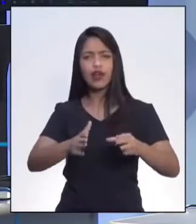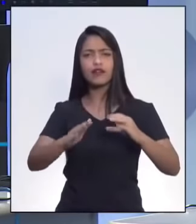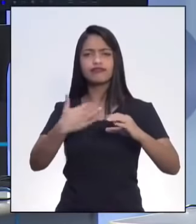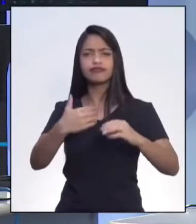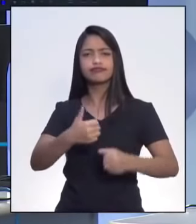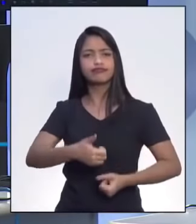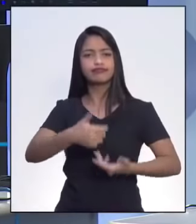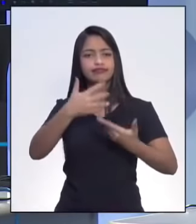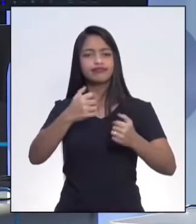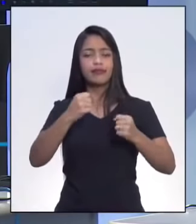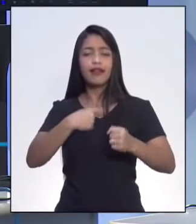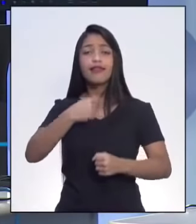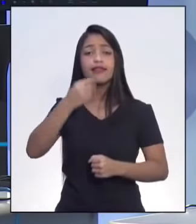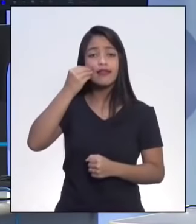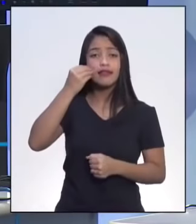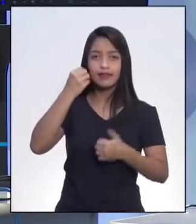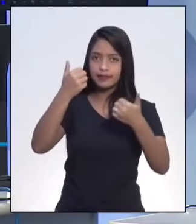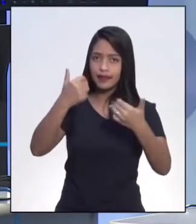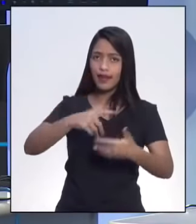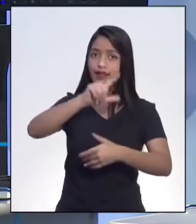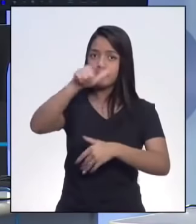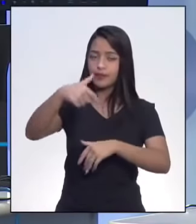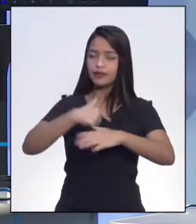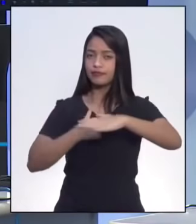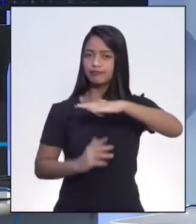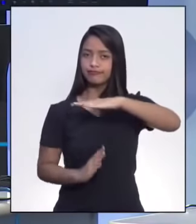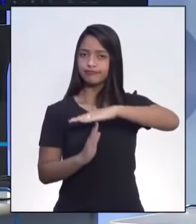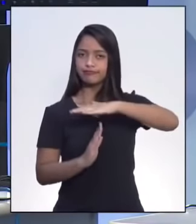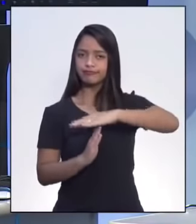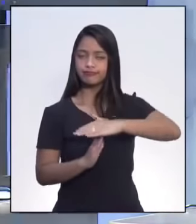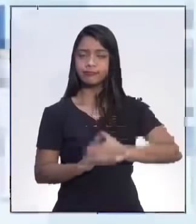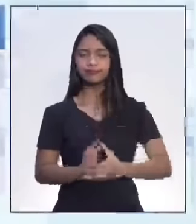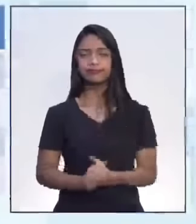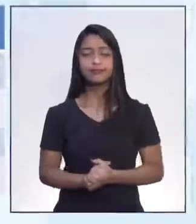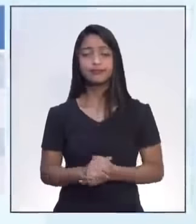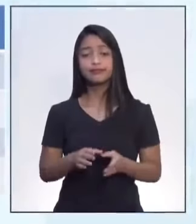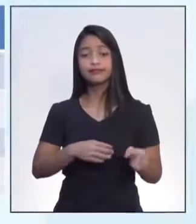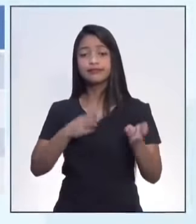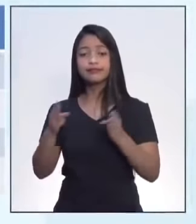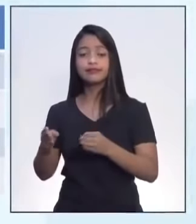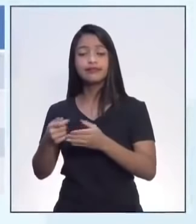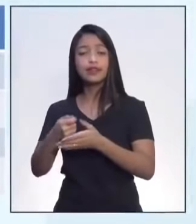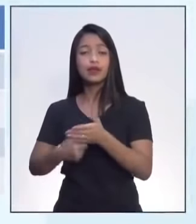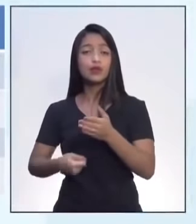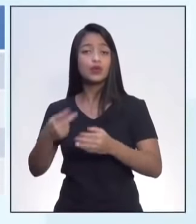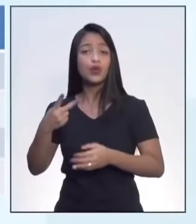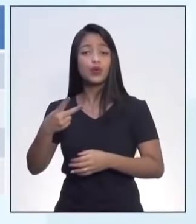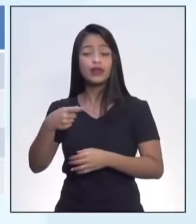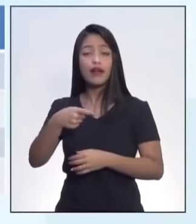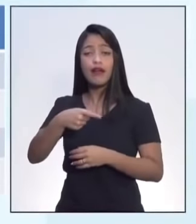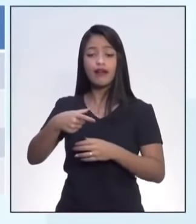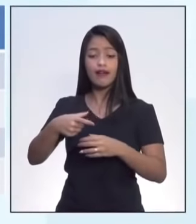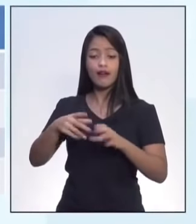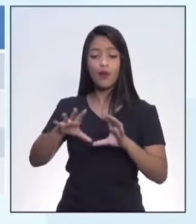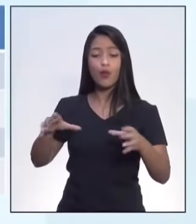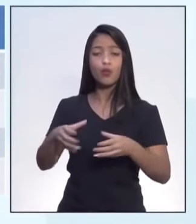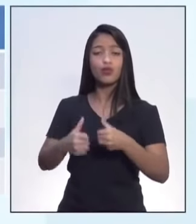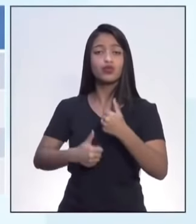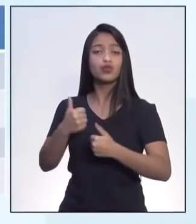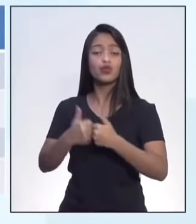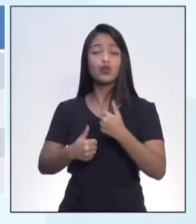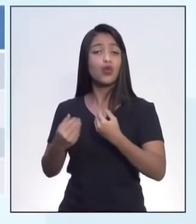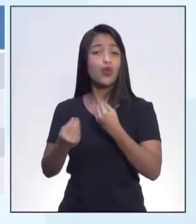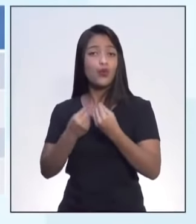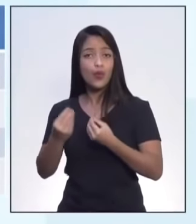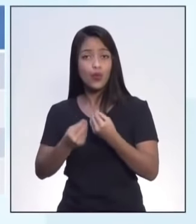tentando explicar. E aí depois eu dou uns minutinhos. E no texto 2, como esse time era retratado? Lembra que eles colocaram, que eu não quero